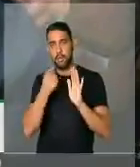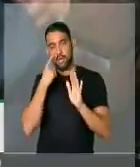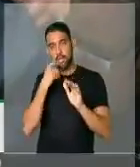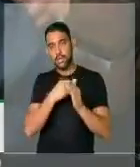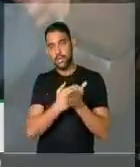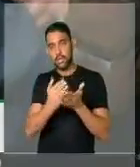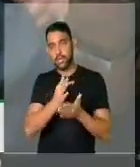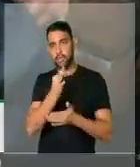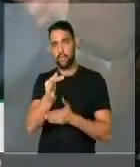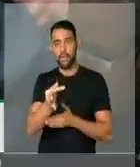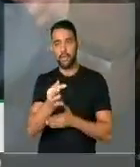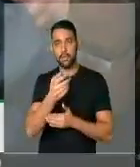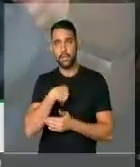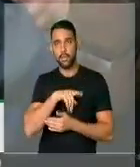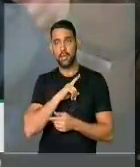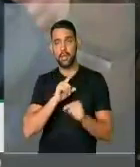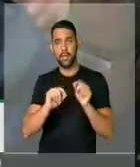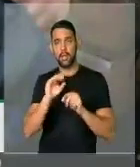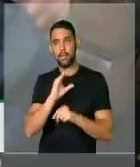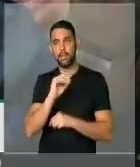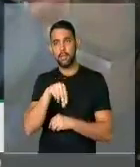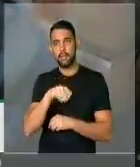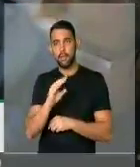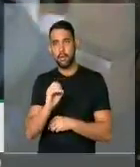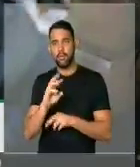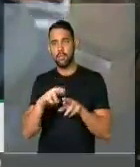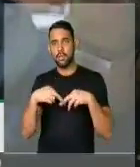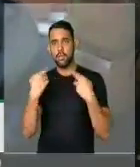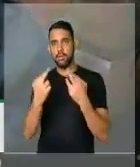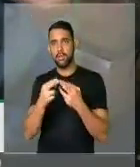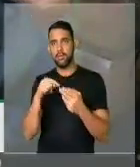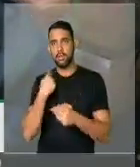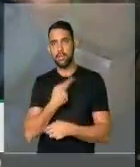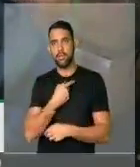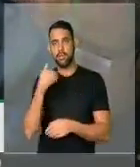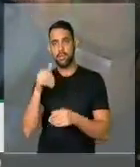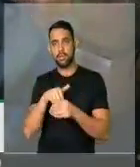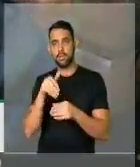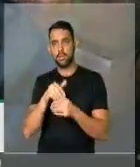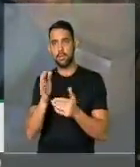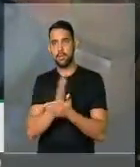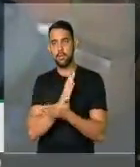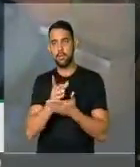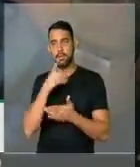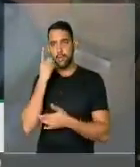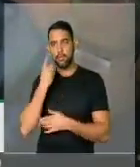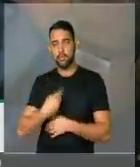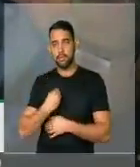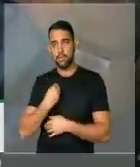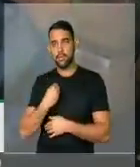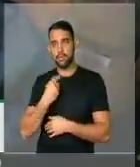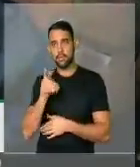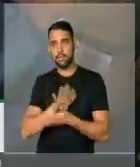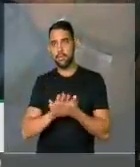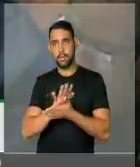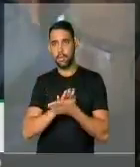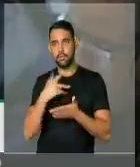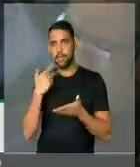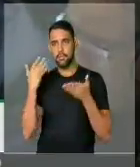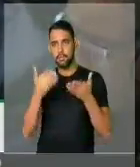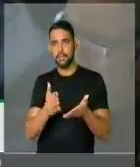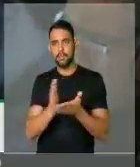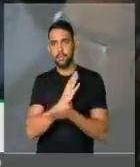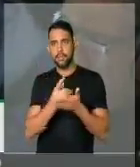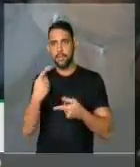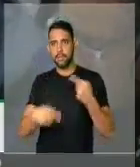se daqui para adiante a CMO pudesse reunir durante as nossas votações, os deputados não terão mais participação